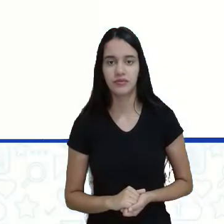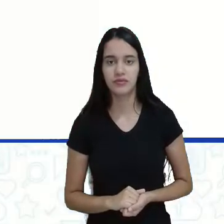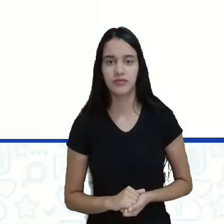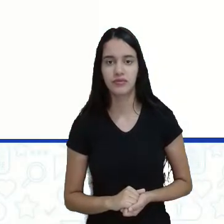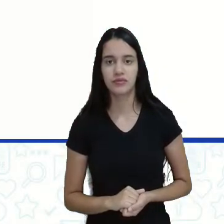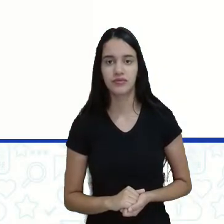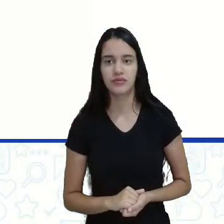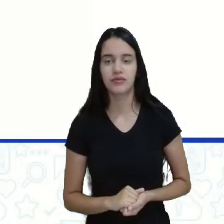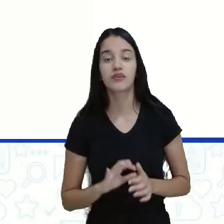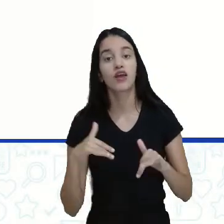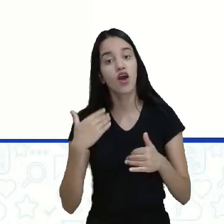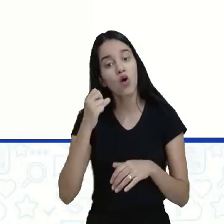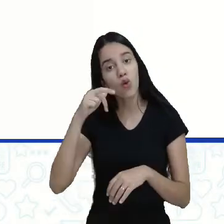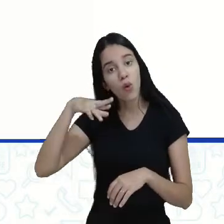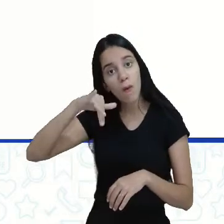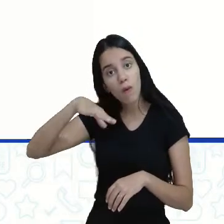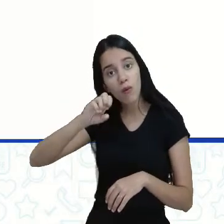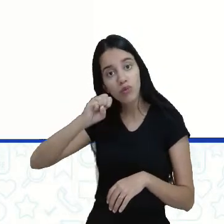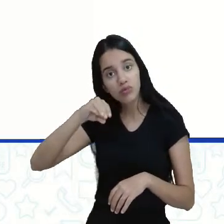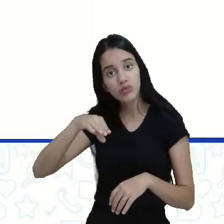Denominadas cromossomos.